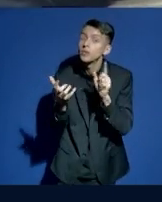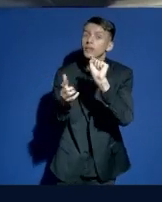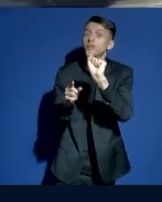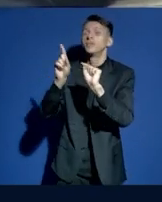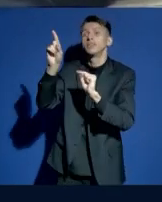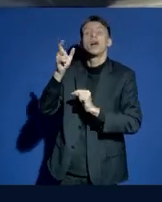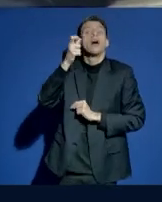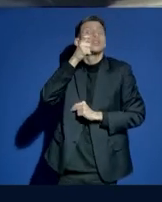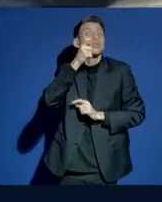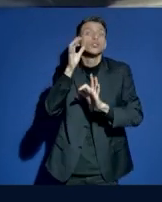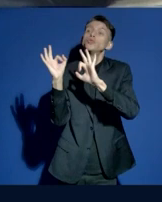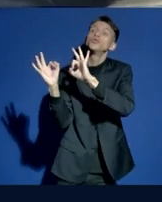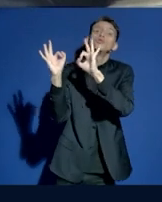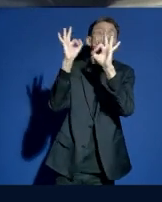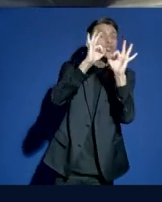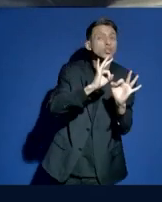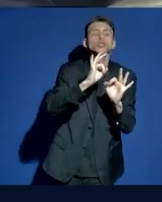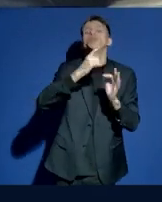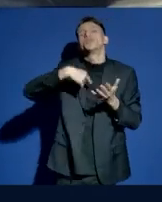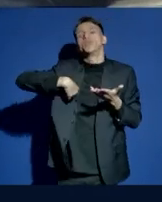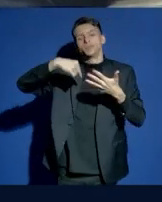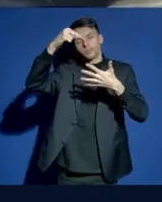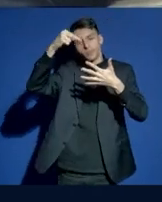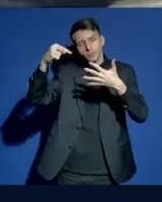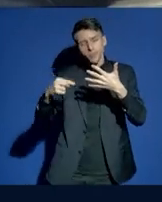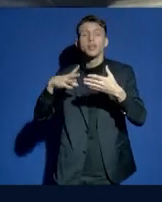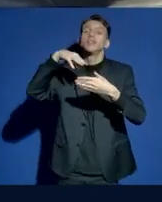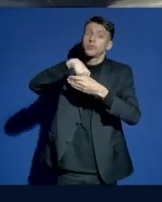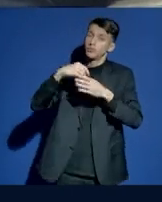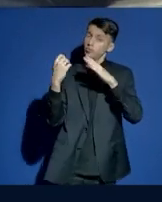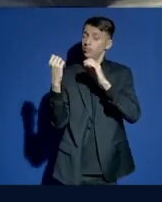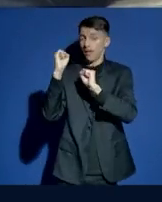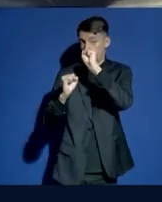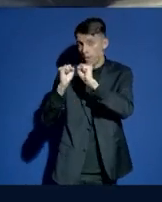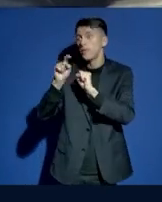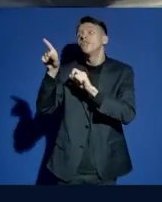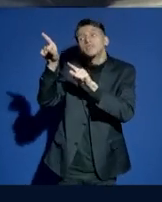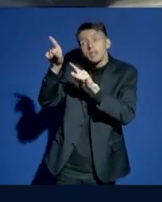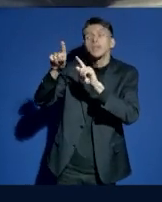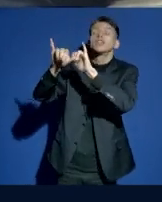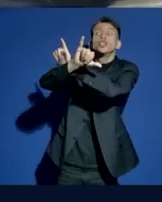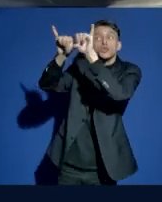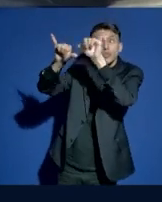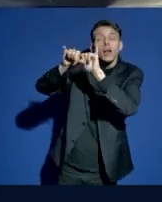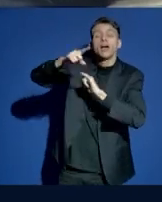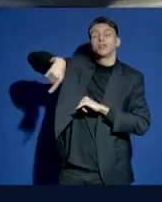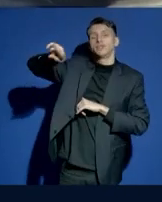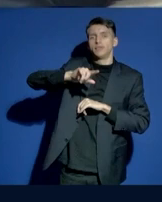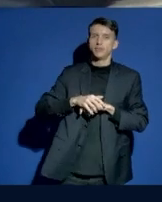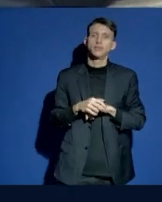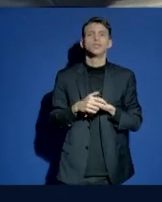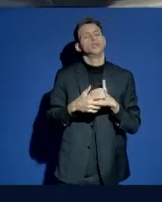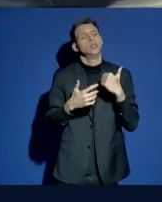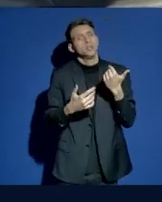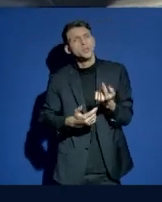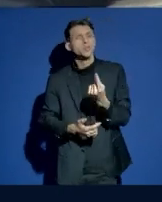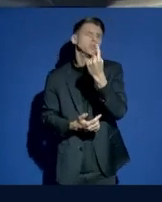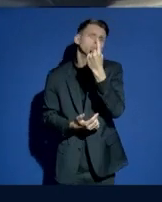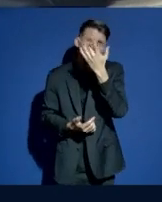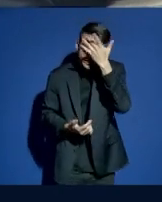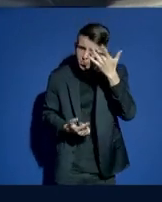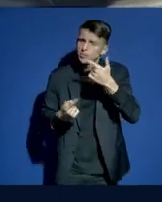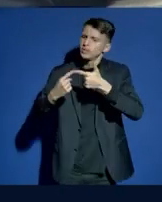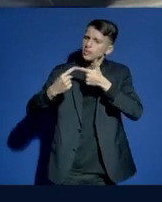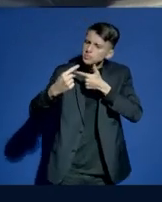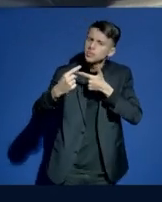você Assista o vídeo de todos os segmentos da foca em faça propaganda e nós pelo menos uma pessoa por